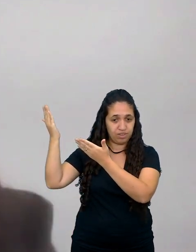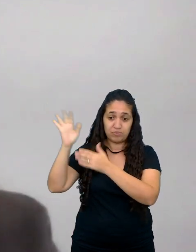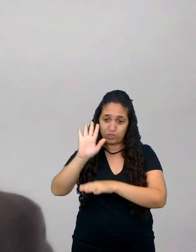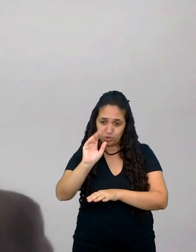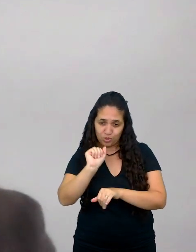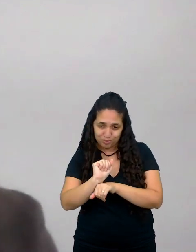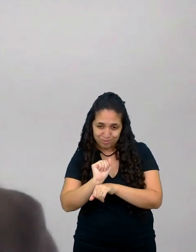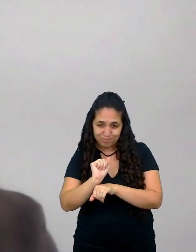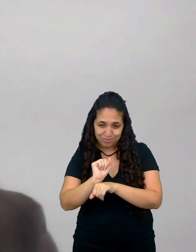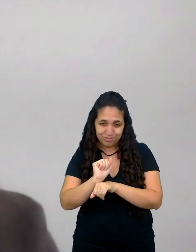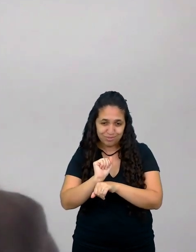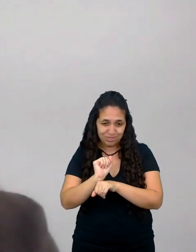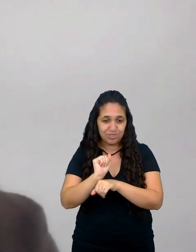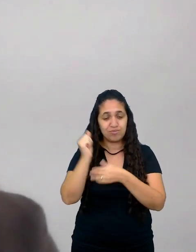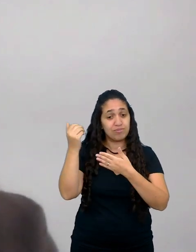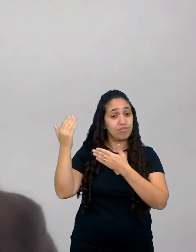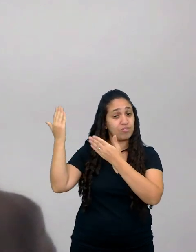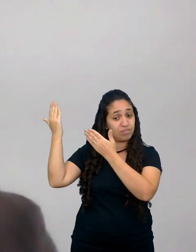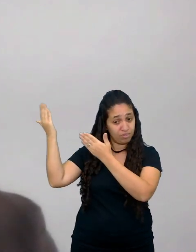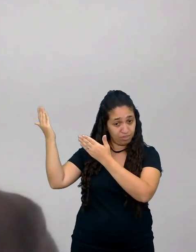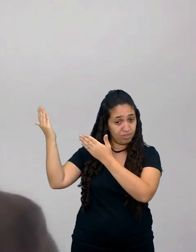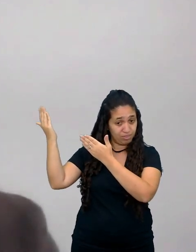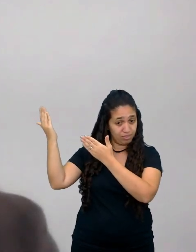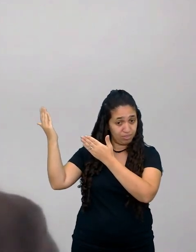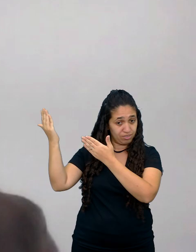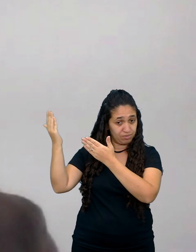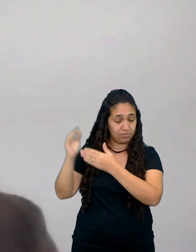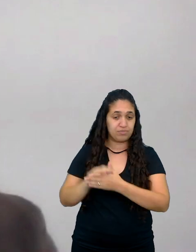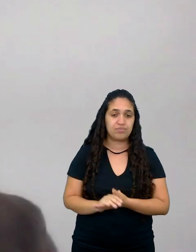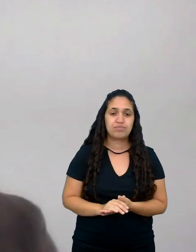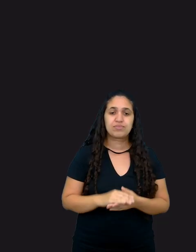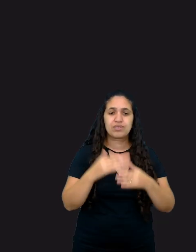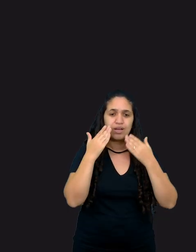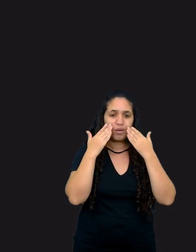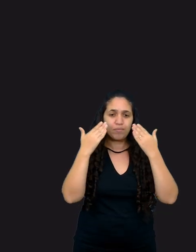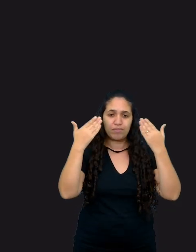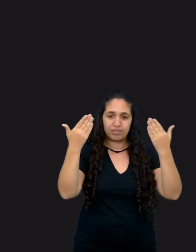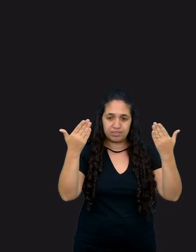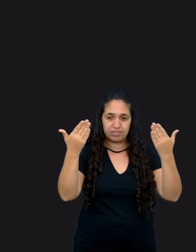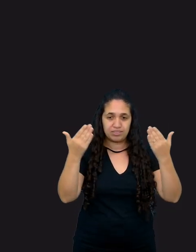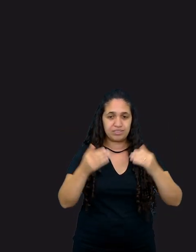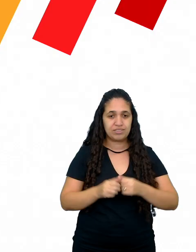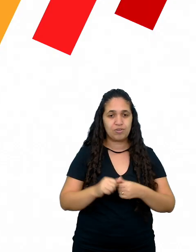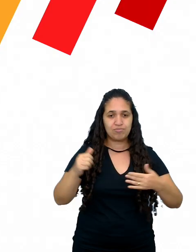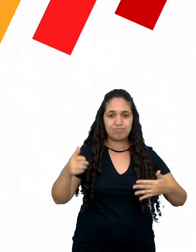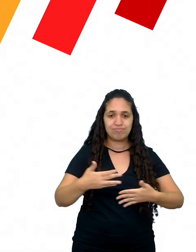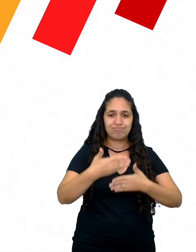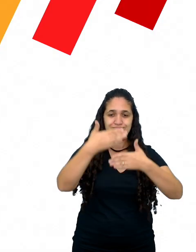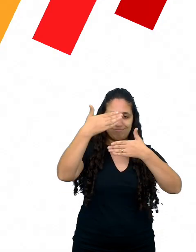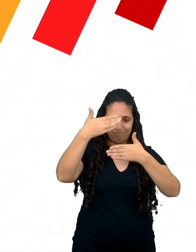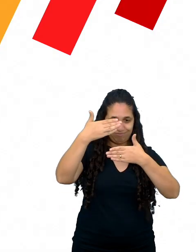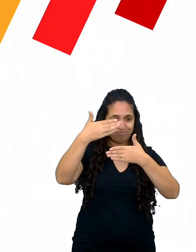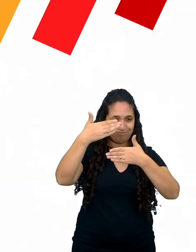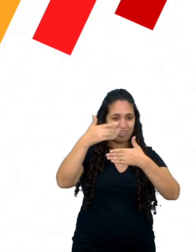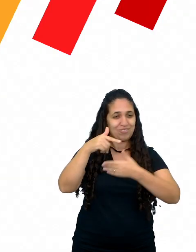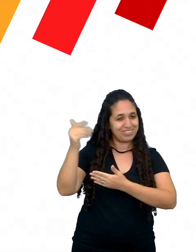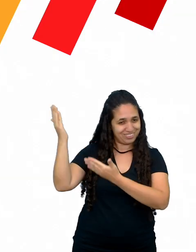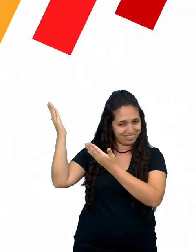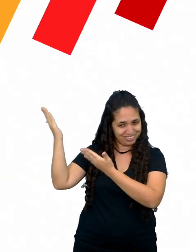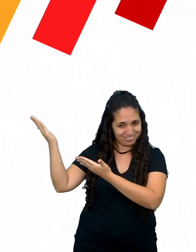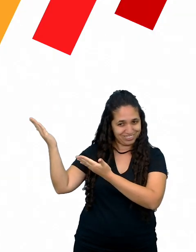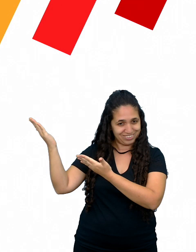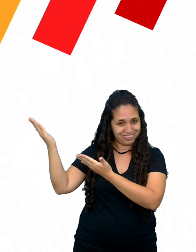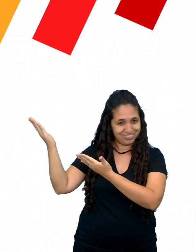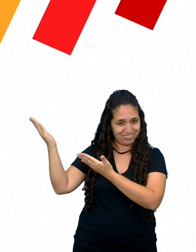um minutinho. Estou colocando aqui a apresentação. Eu acho que agora vocês estão vendo a